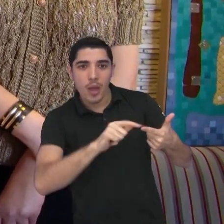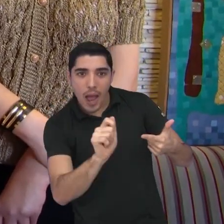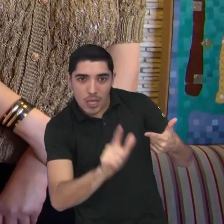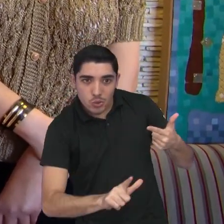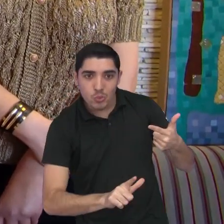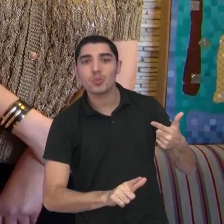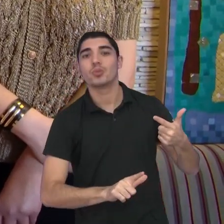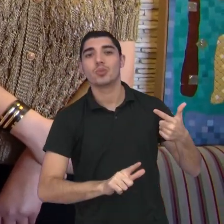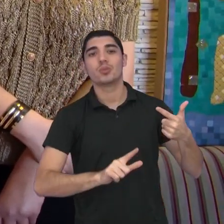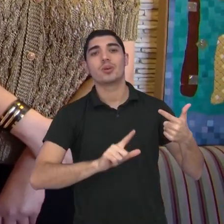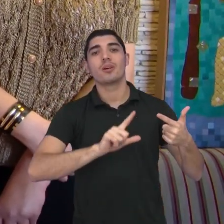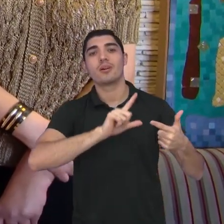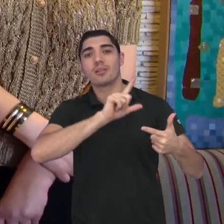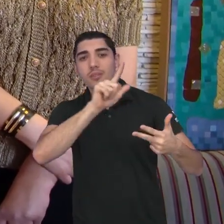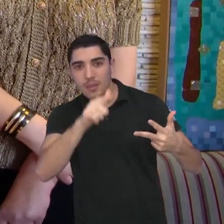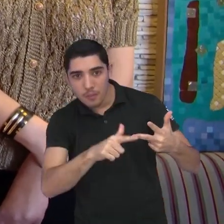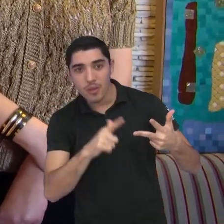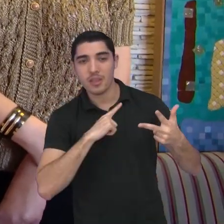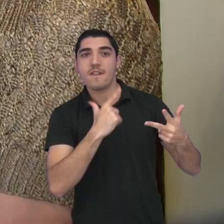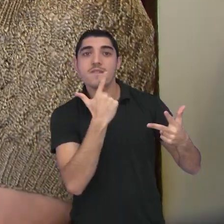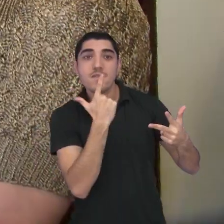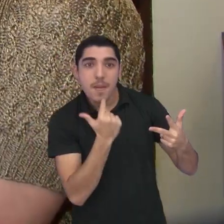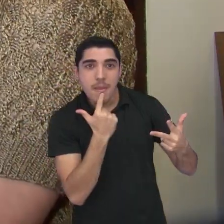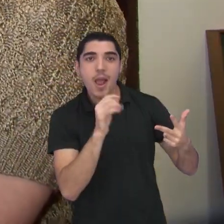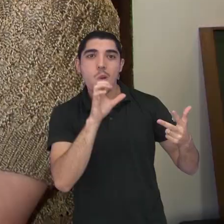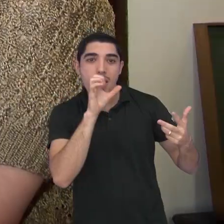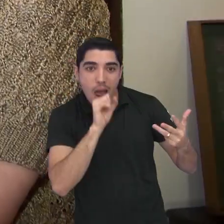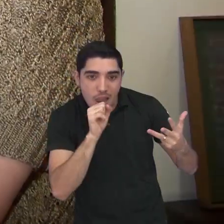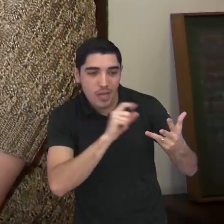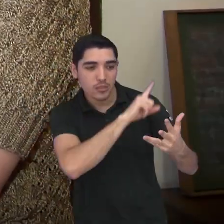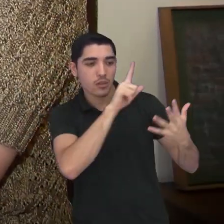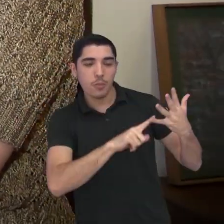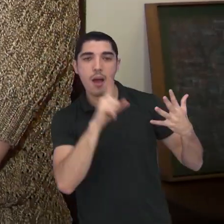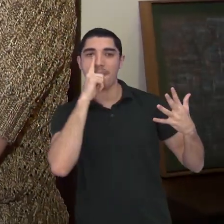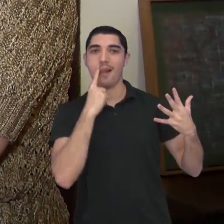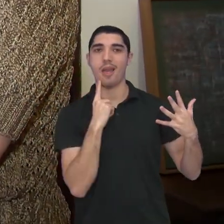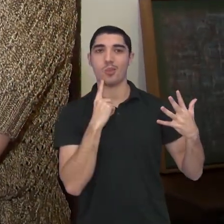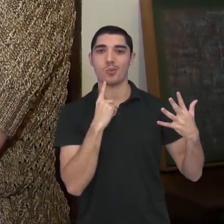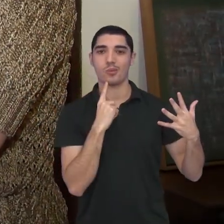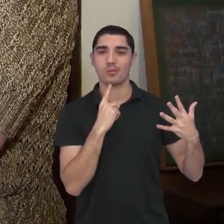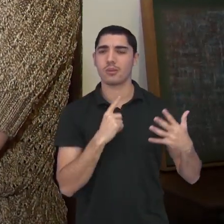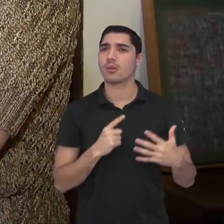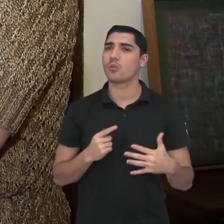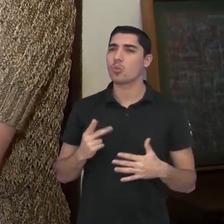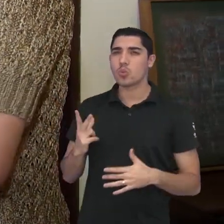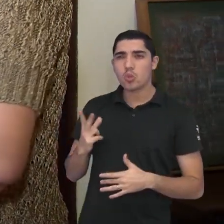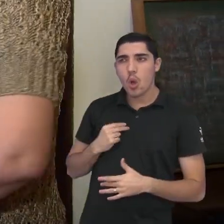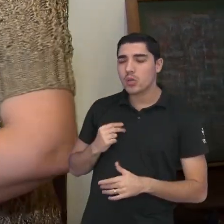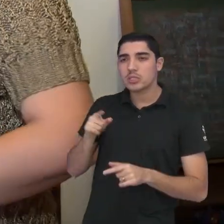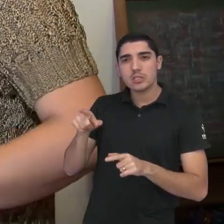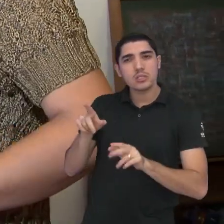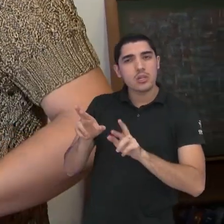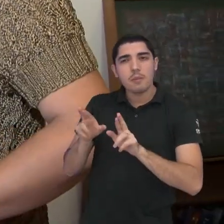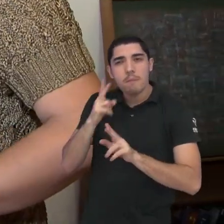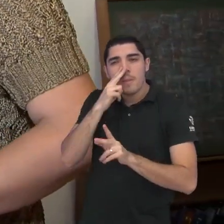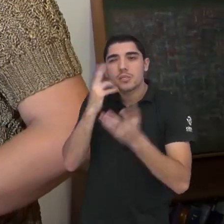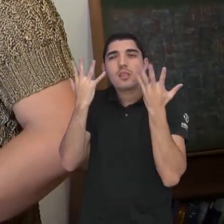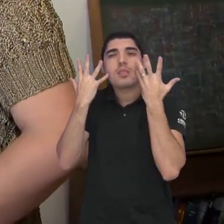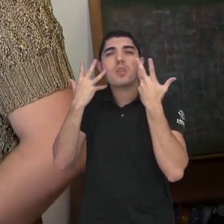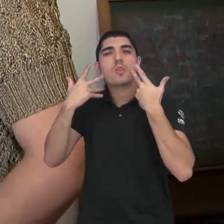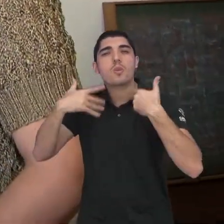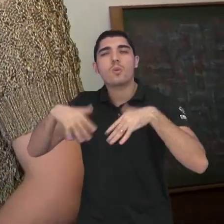pro azul, nessa parte central. Ali atrás tem o vermelho e o laranja, que depois vai pro amarelo. Mas de uma maneira